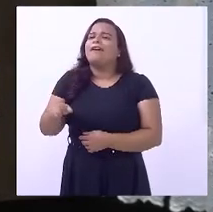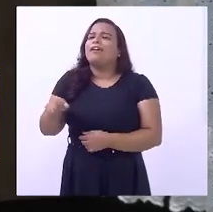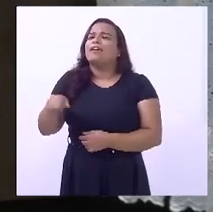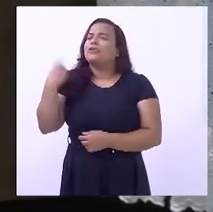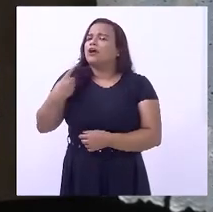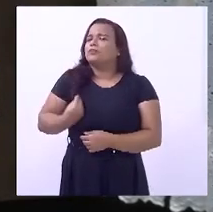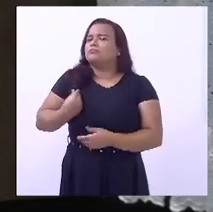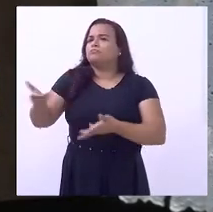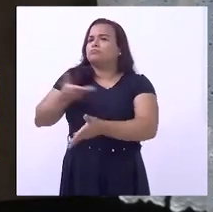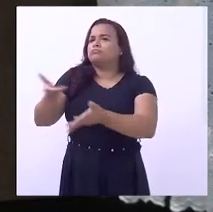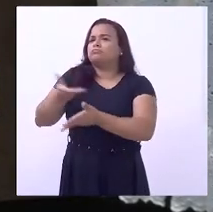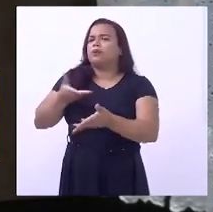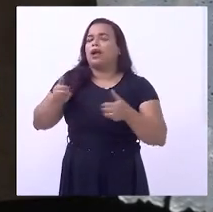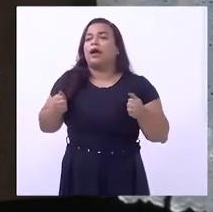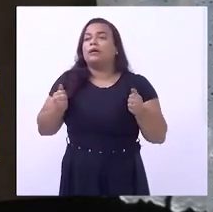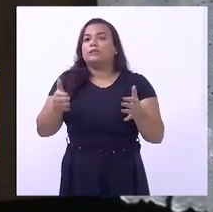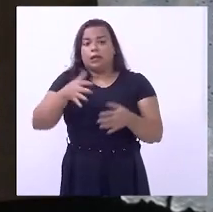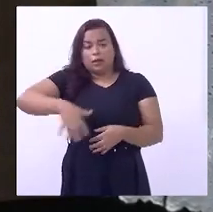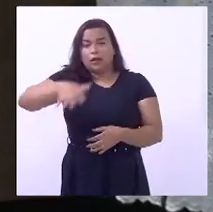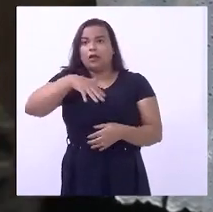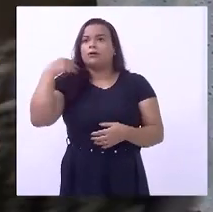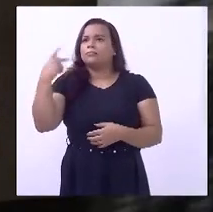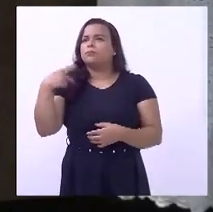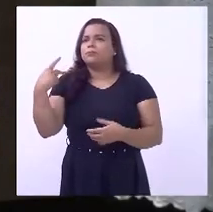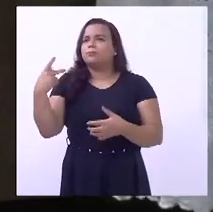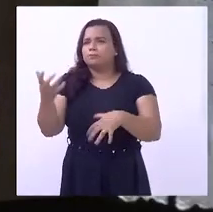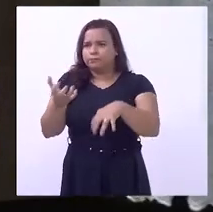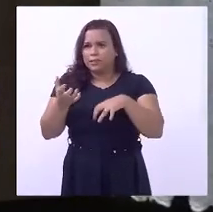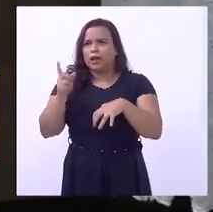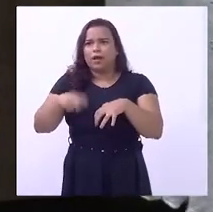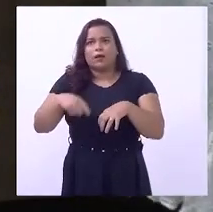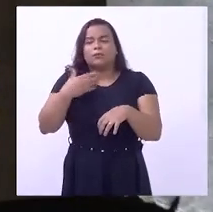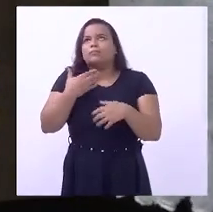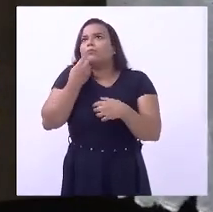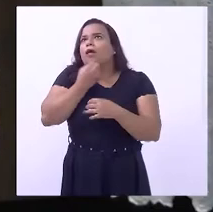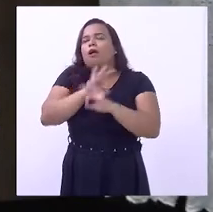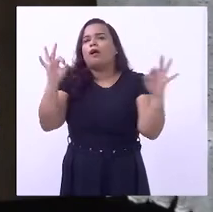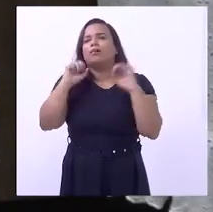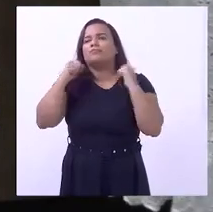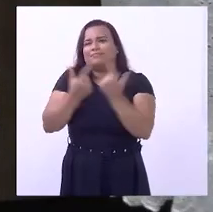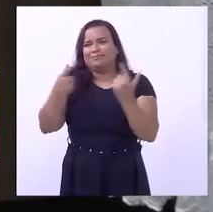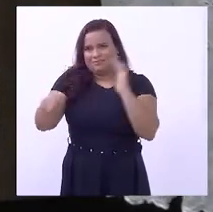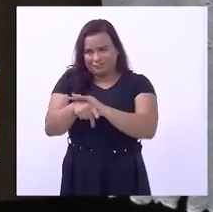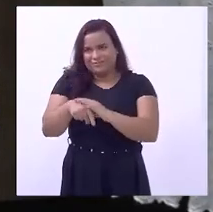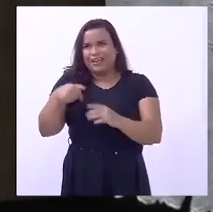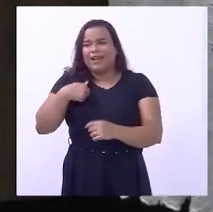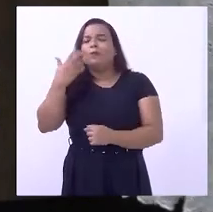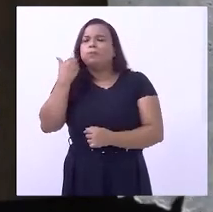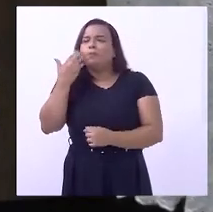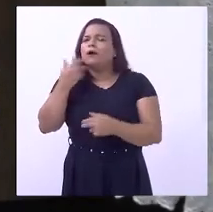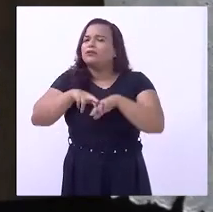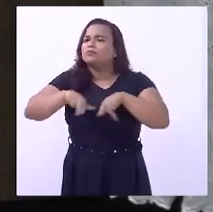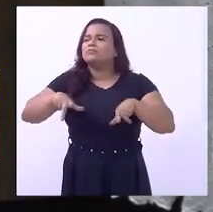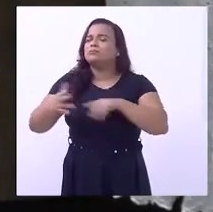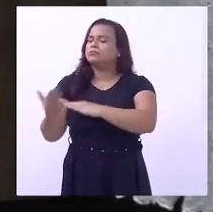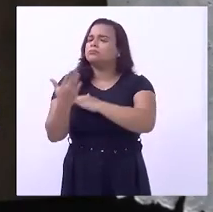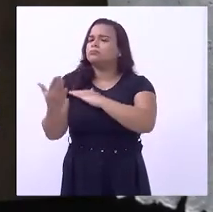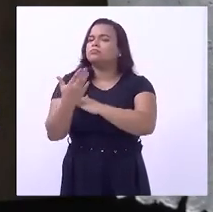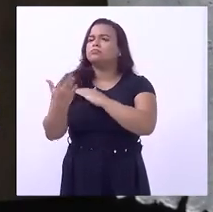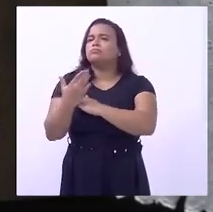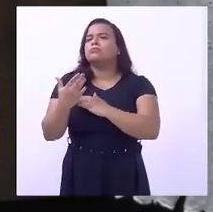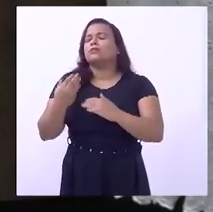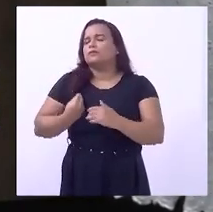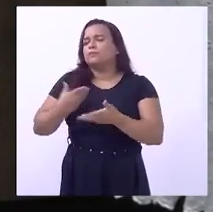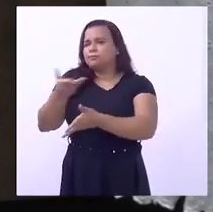convivência com a assessoria parlamentar aqui é uma das melhores coisas da Assembleia Legislativa. Eu tenho tirado muito proveito da convivência com assessores